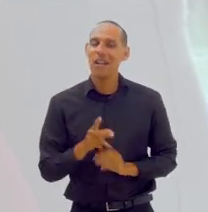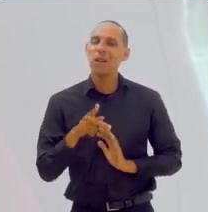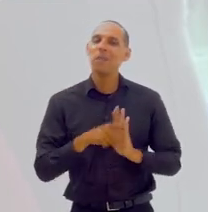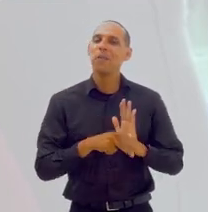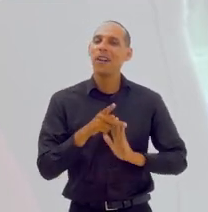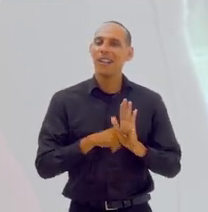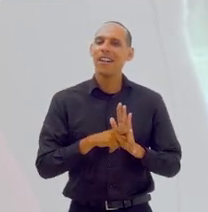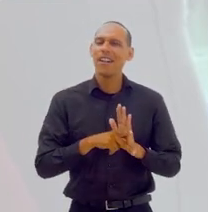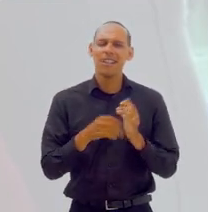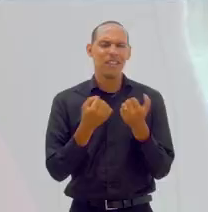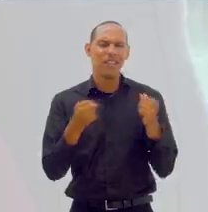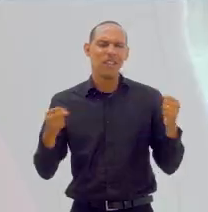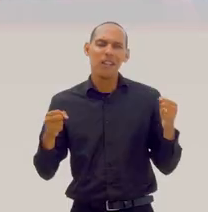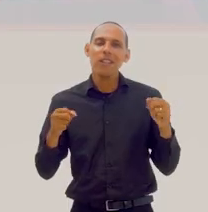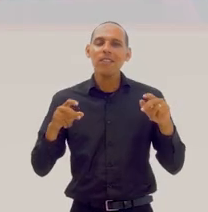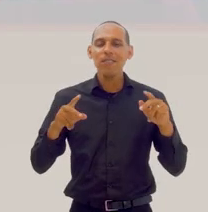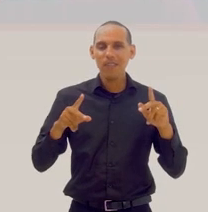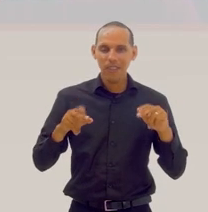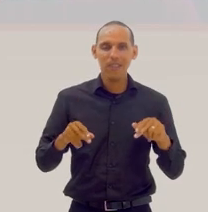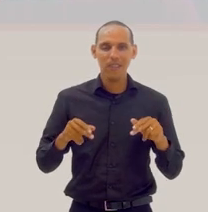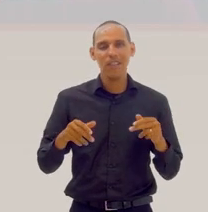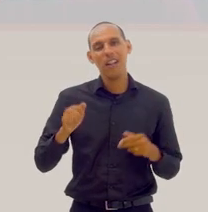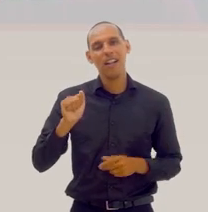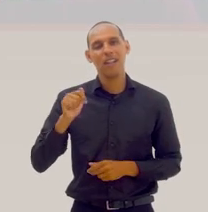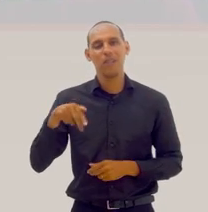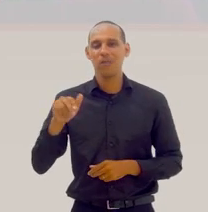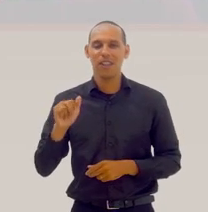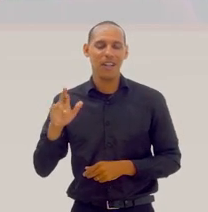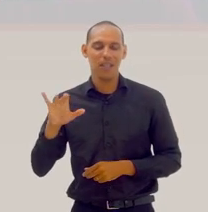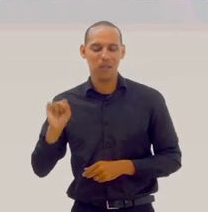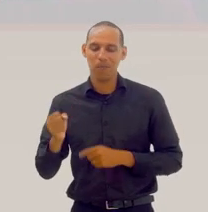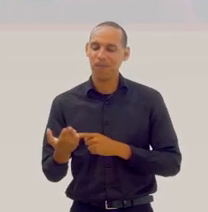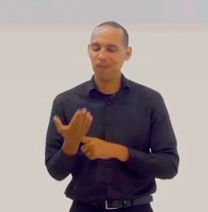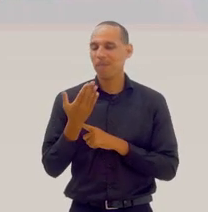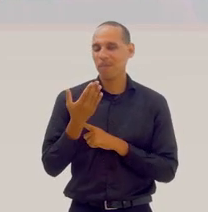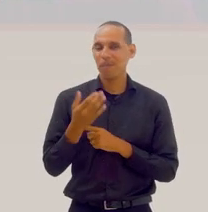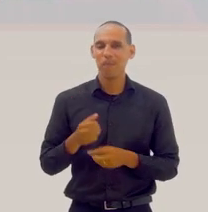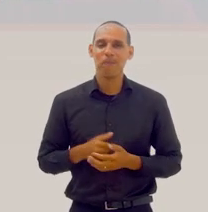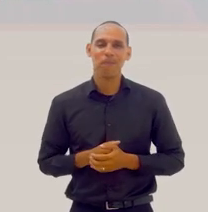com projetos da magnitude de um projeto Aquário, sem a menor dúvida.